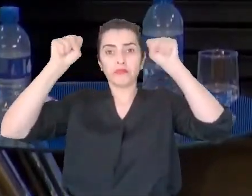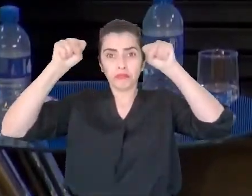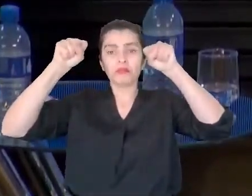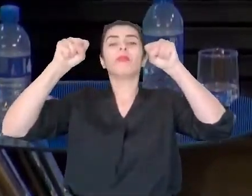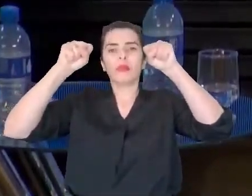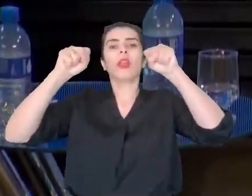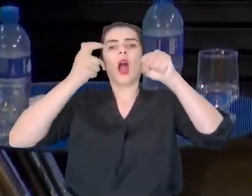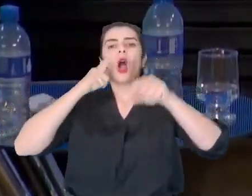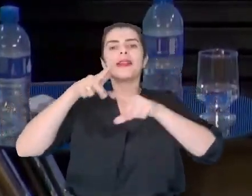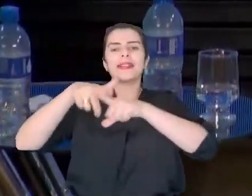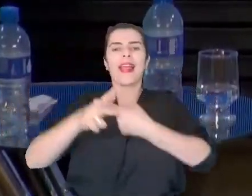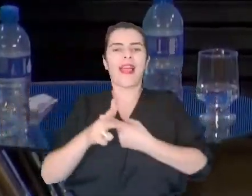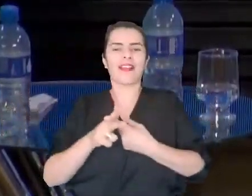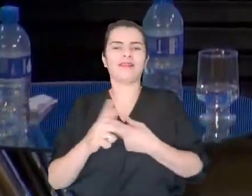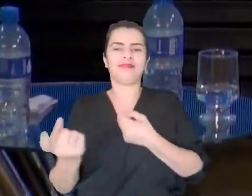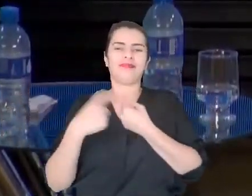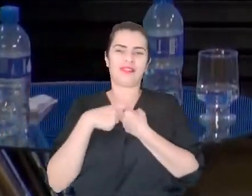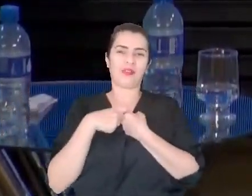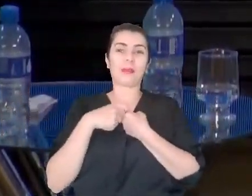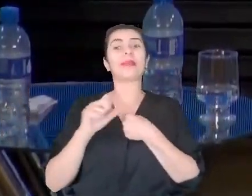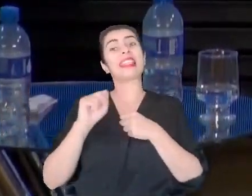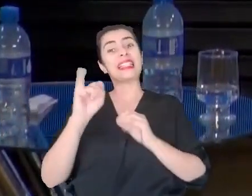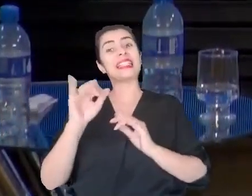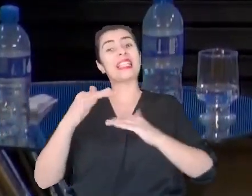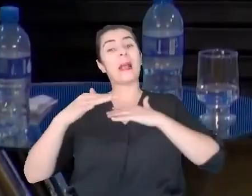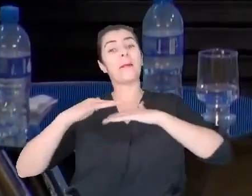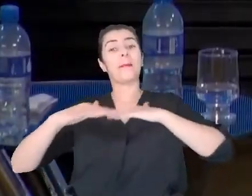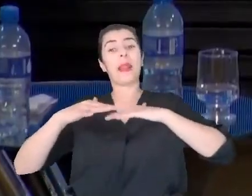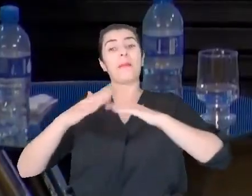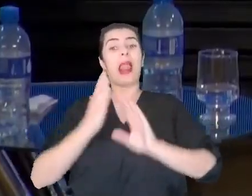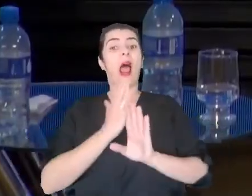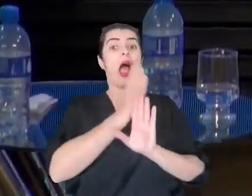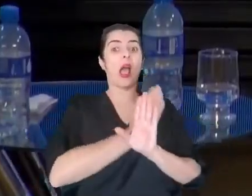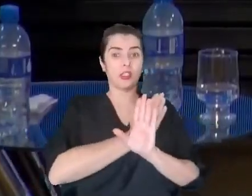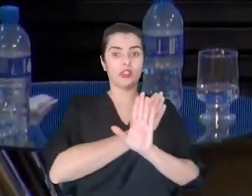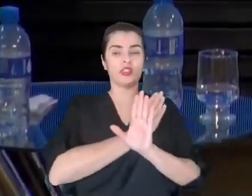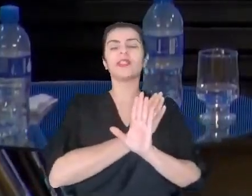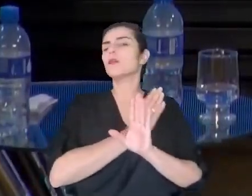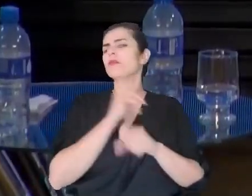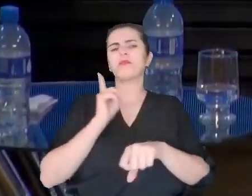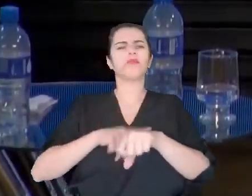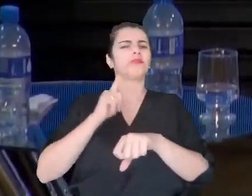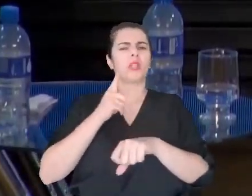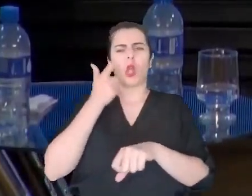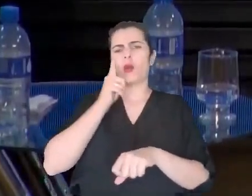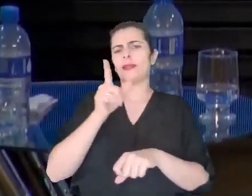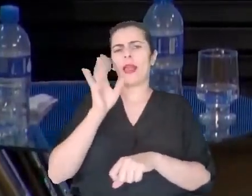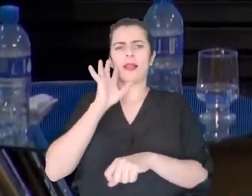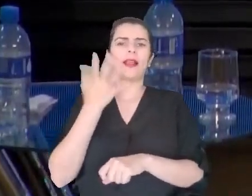para a chuva for adequada, a gente tem uma retomada imediata.